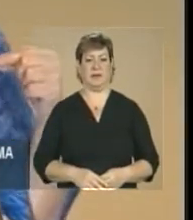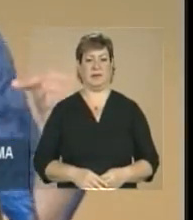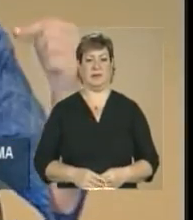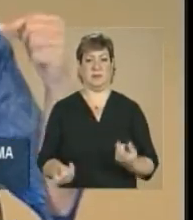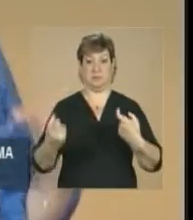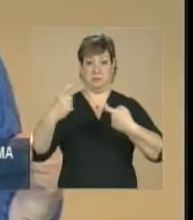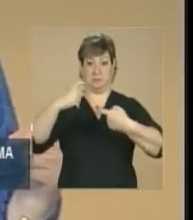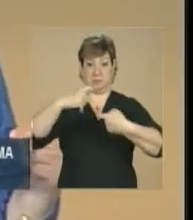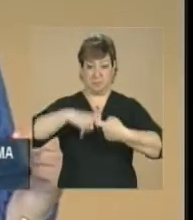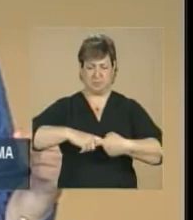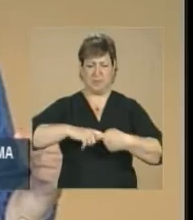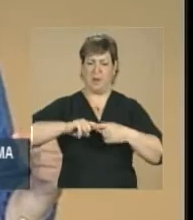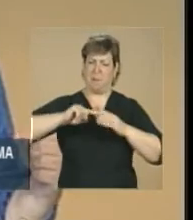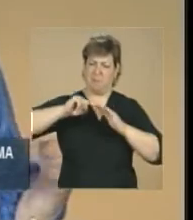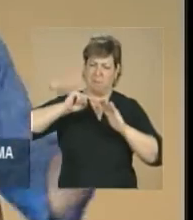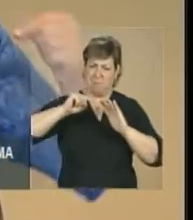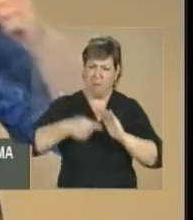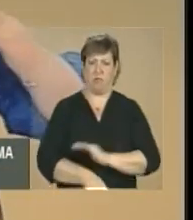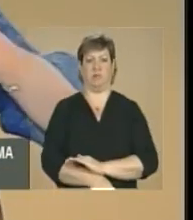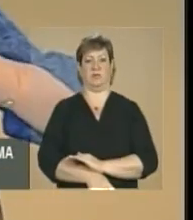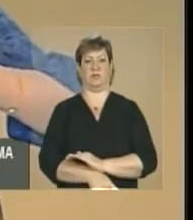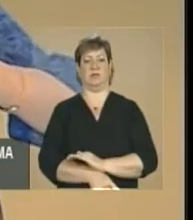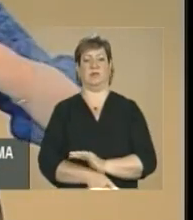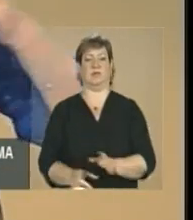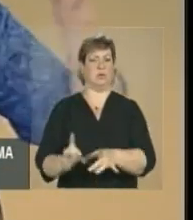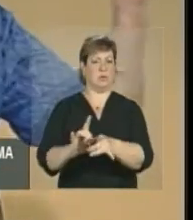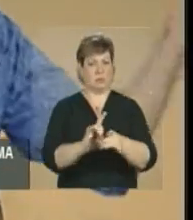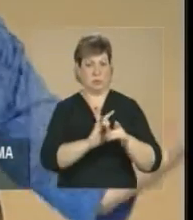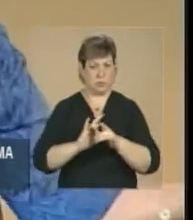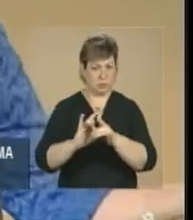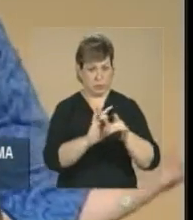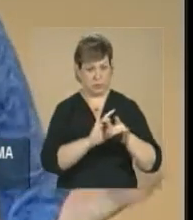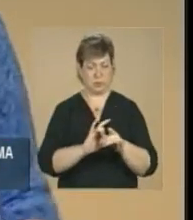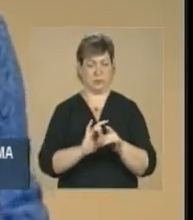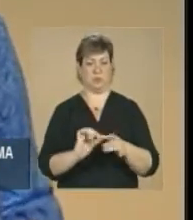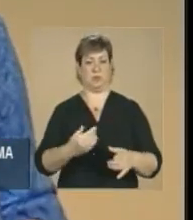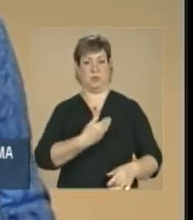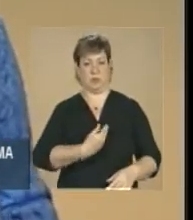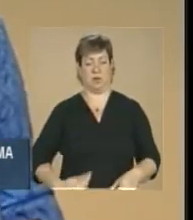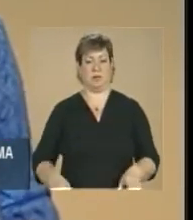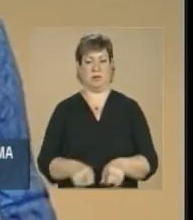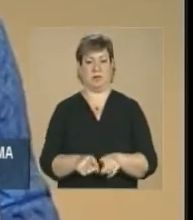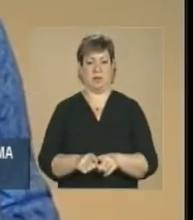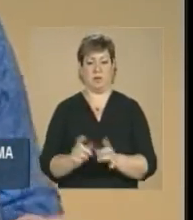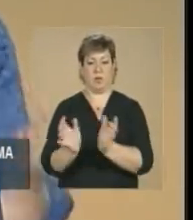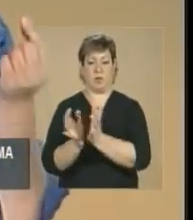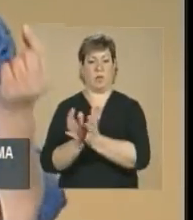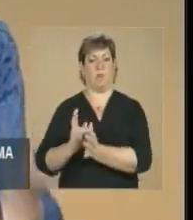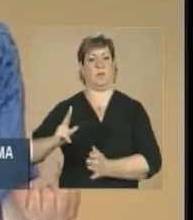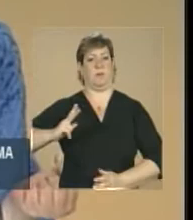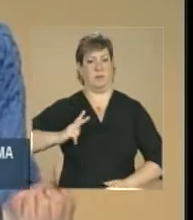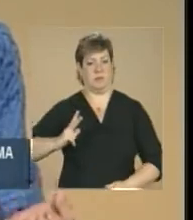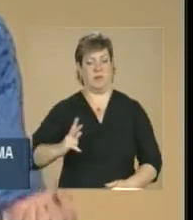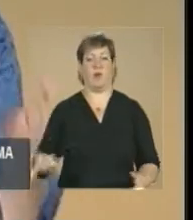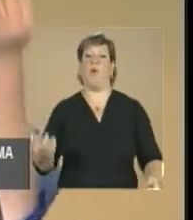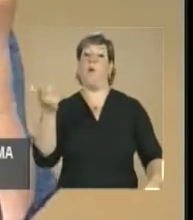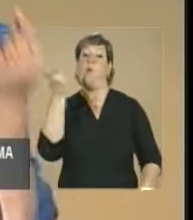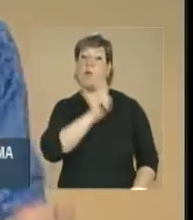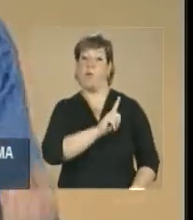parceira no sentido mais profundo da palavra, integrando o Estado e a iniciativa privada,